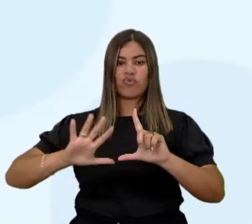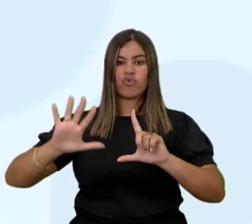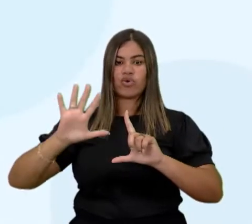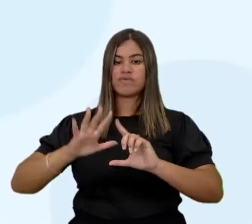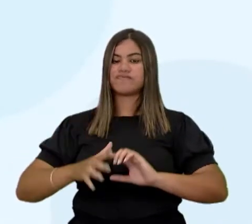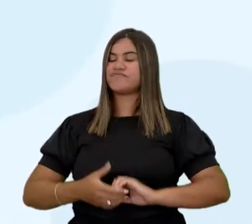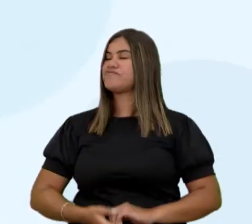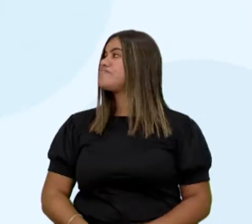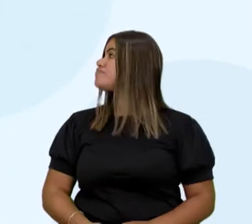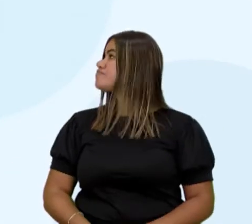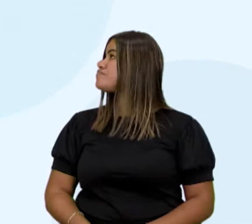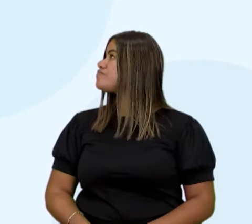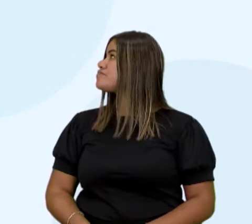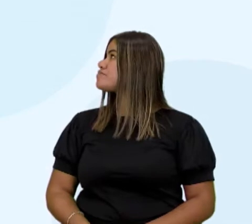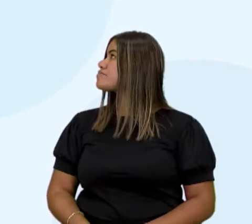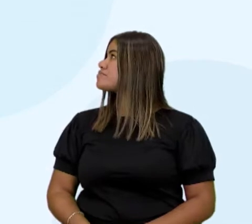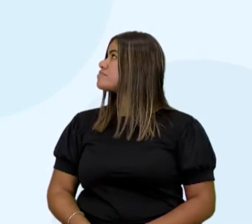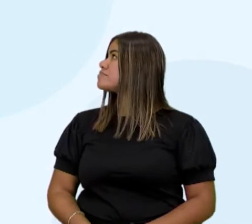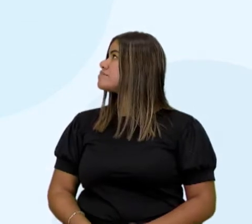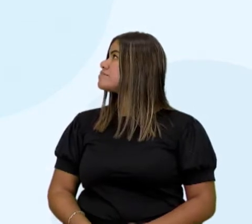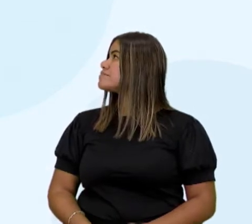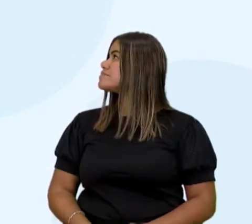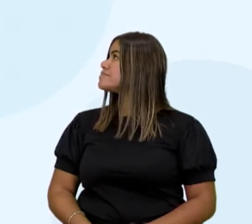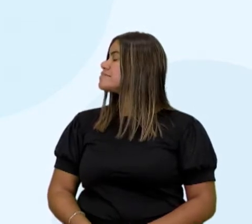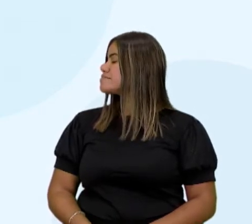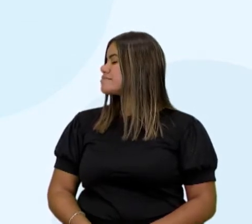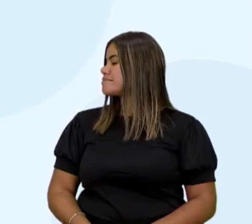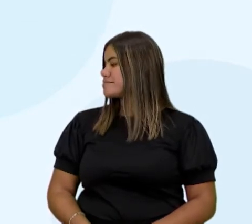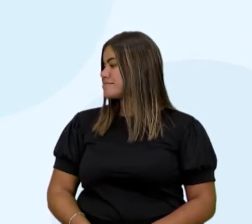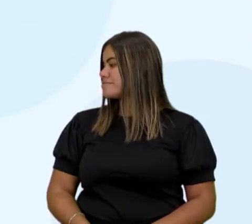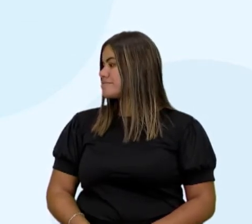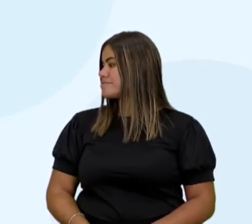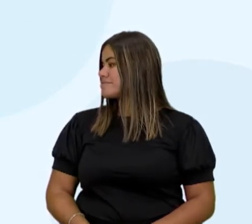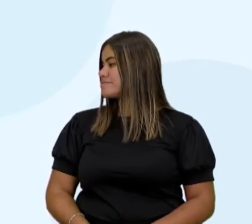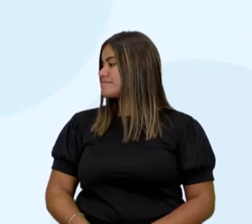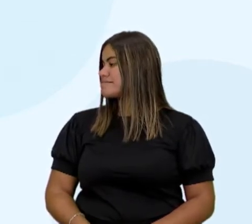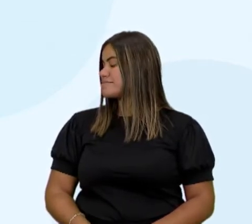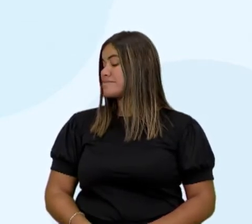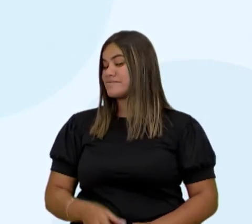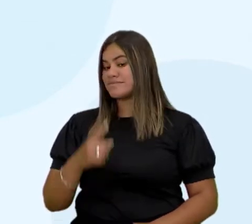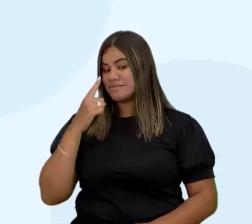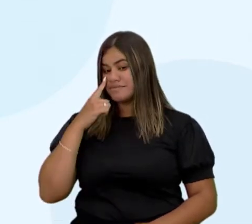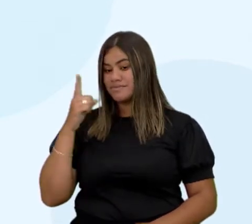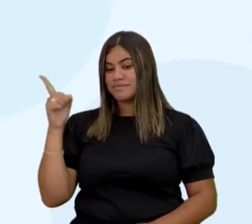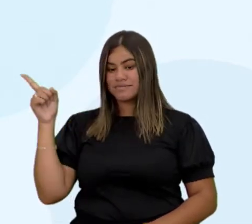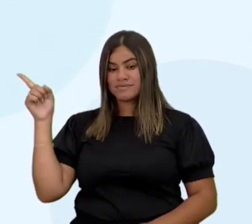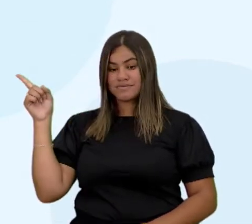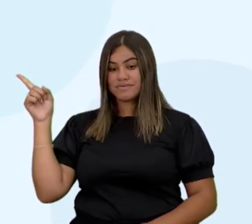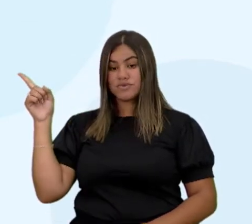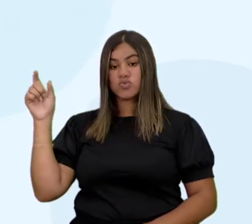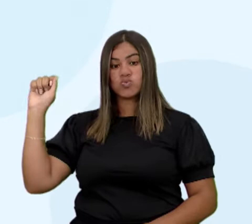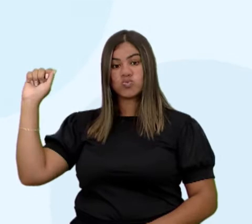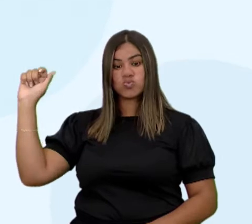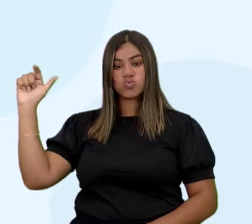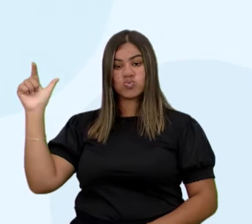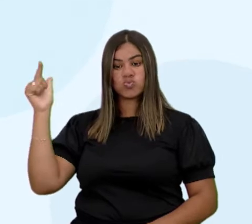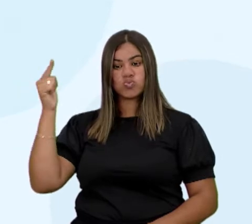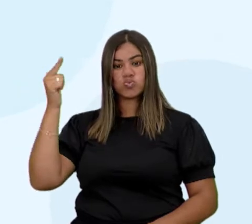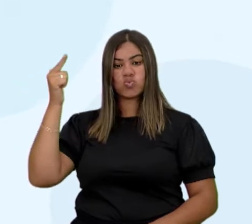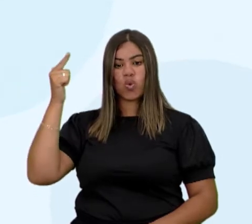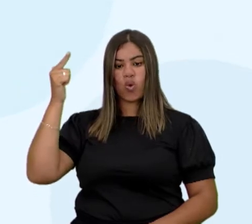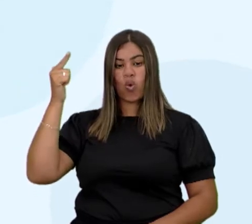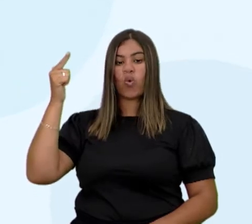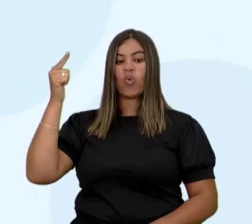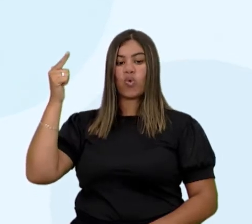famoso sistema solar, tá aí, ó. Ele é composto pelo Sol, né, a gente vê a estrela maior, né, e todos